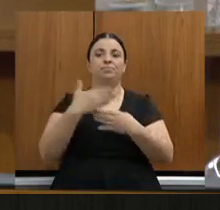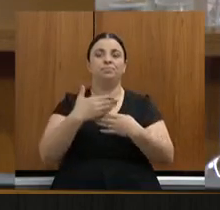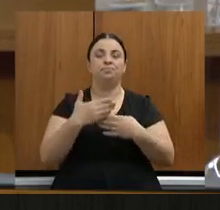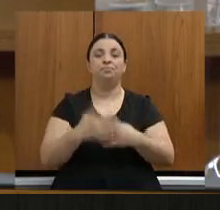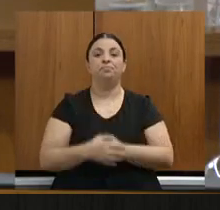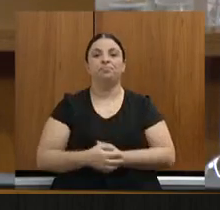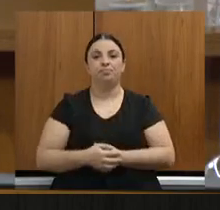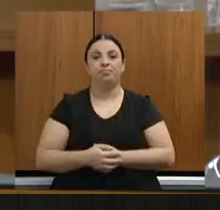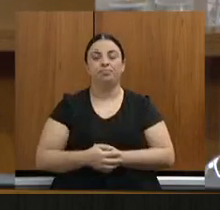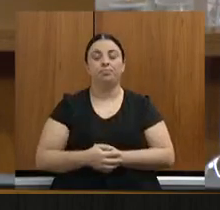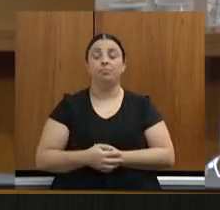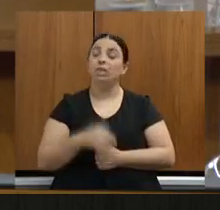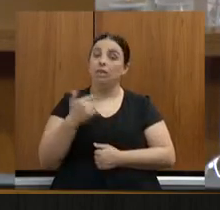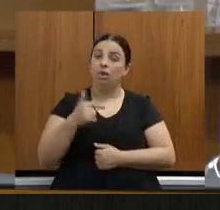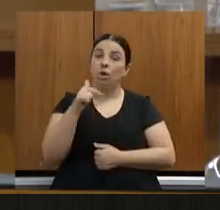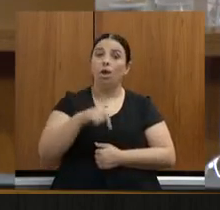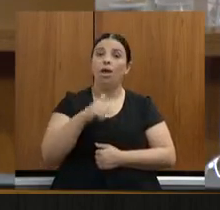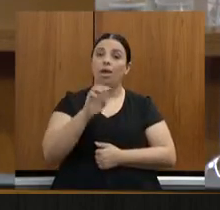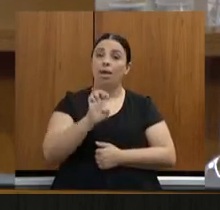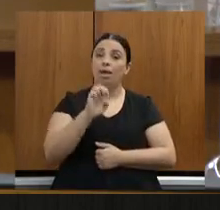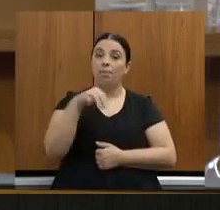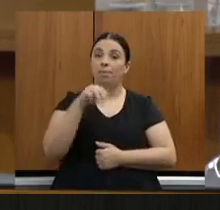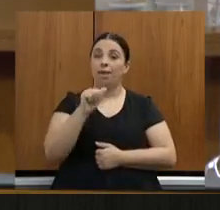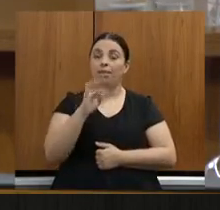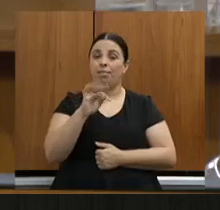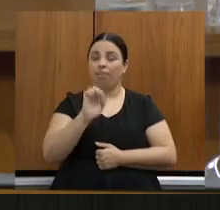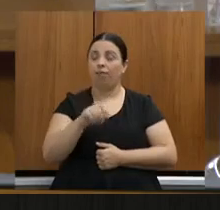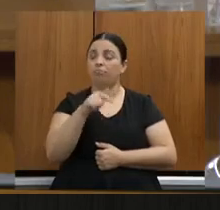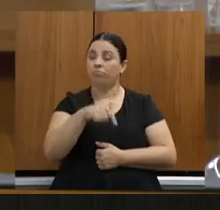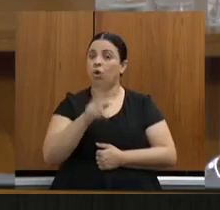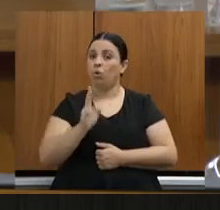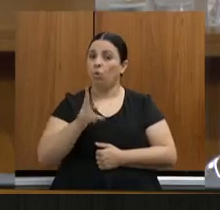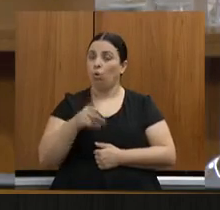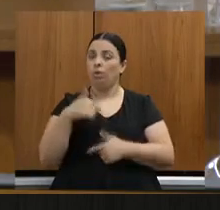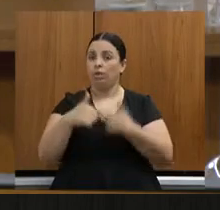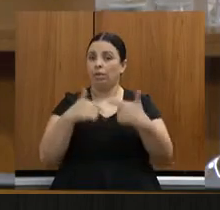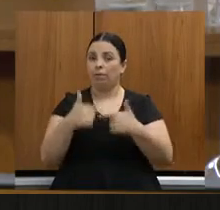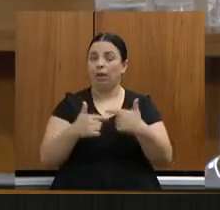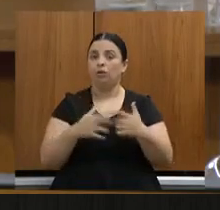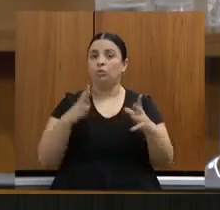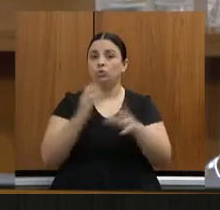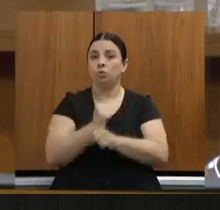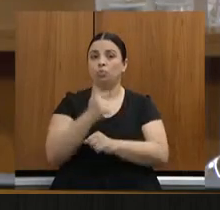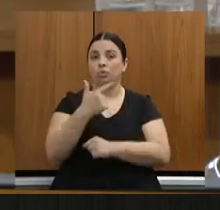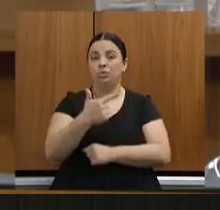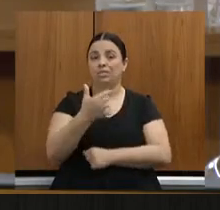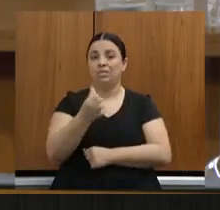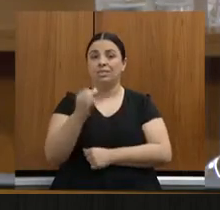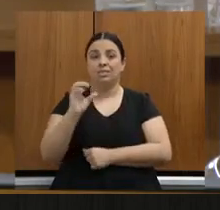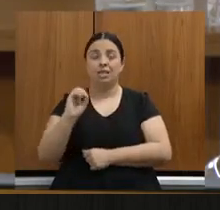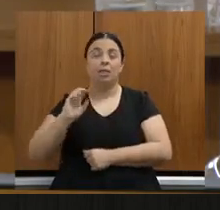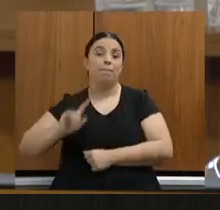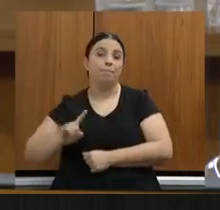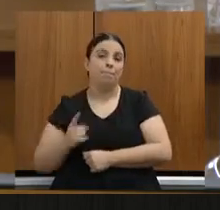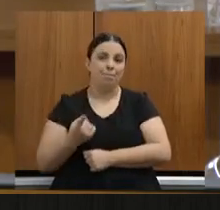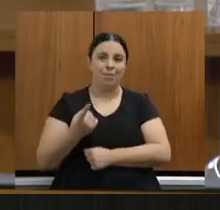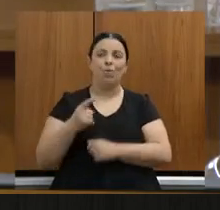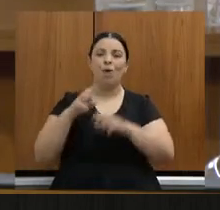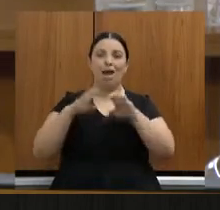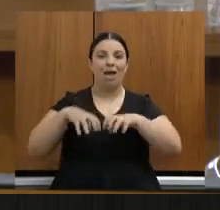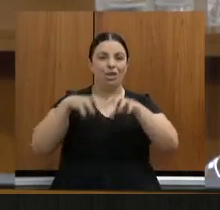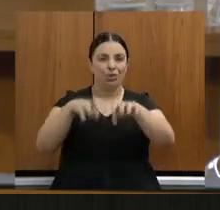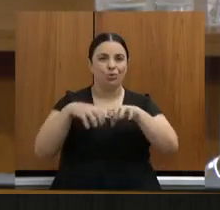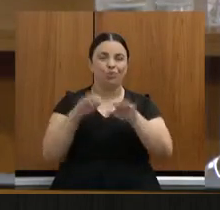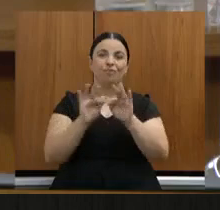bom então o trabalho de matéria continua atendendo aí quase 260 mil agricultores familiares diferentes